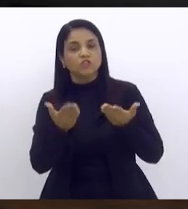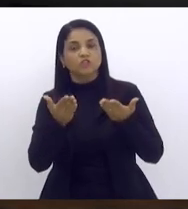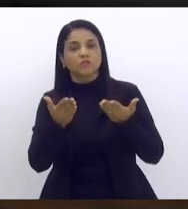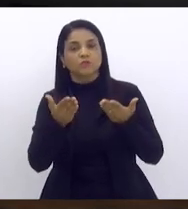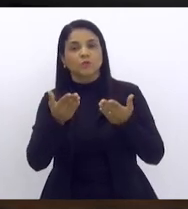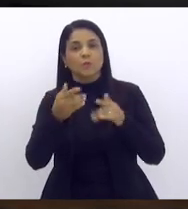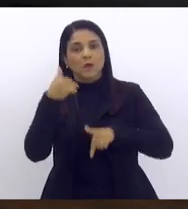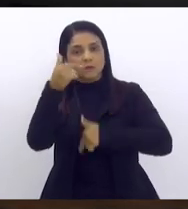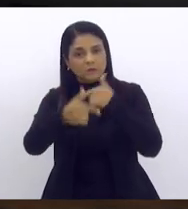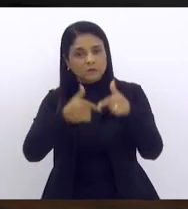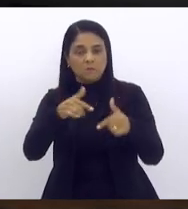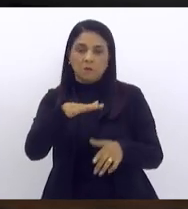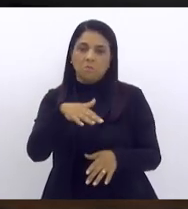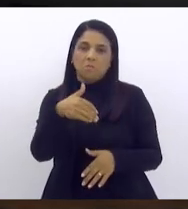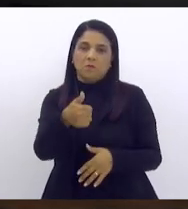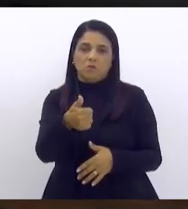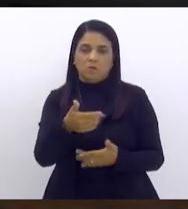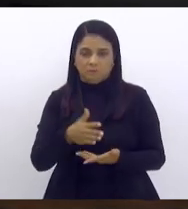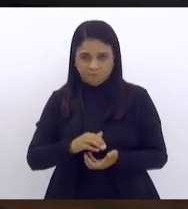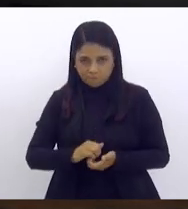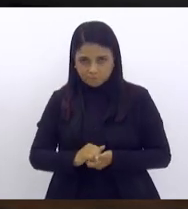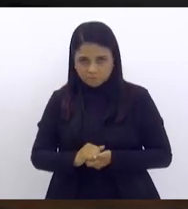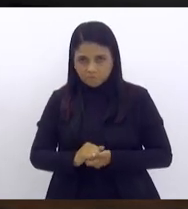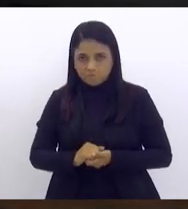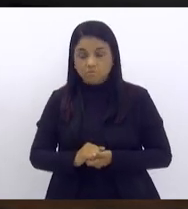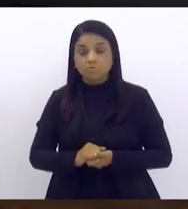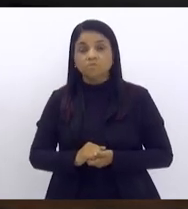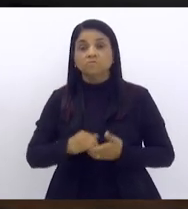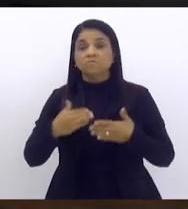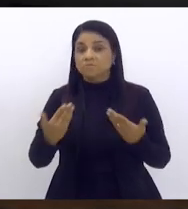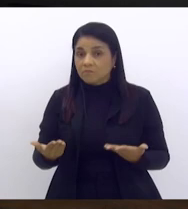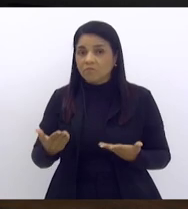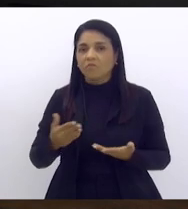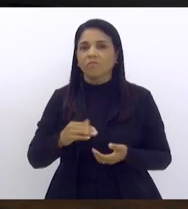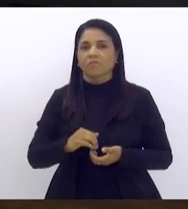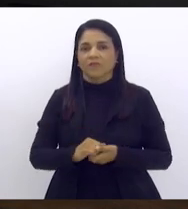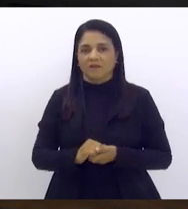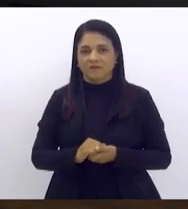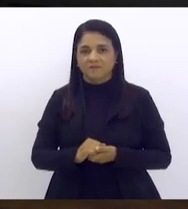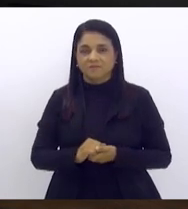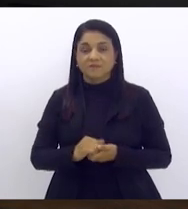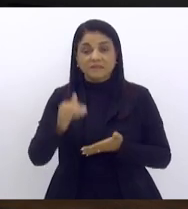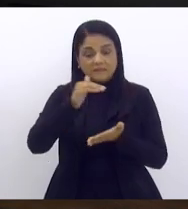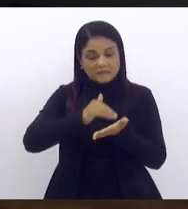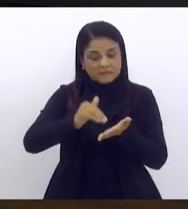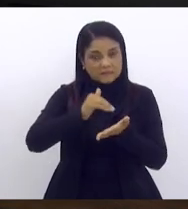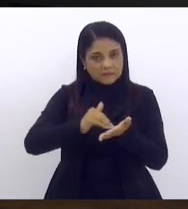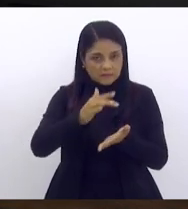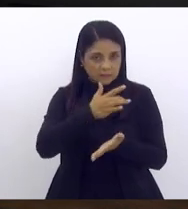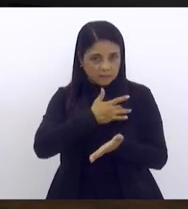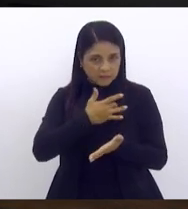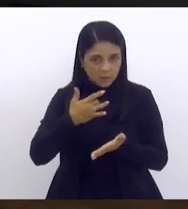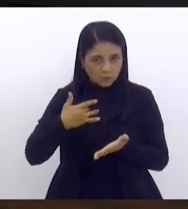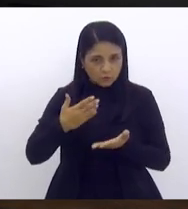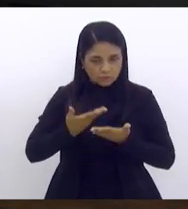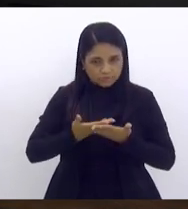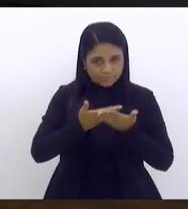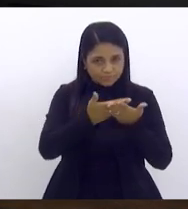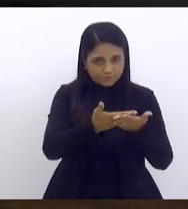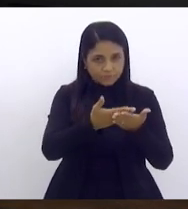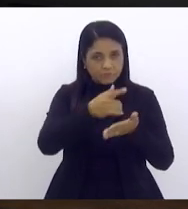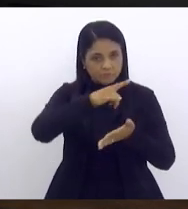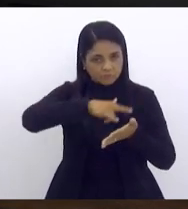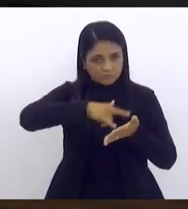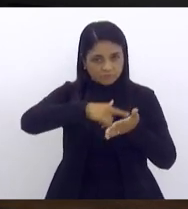seja cada vez melhor, né? Então, isso foi para a Secretaria de Saúde. Eu